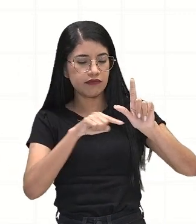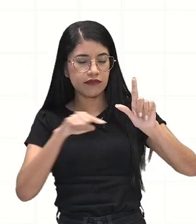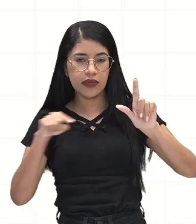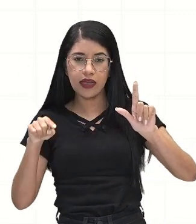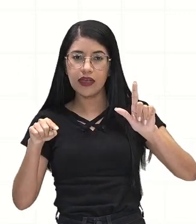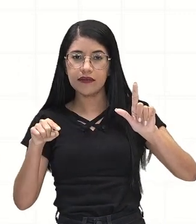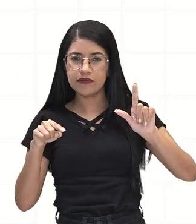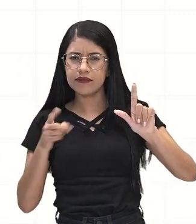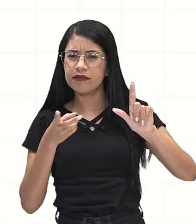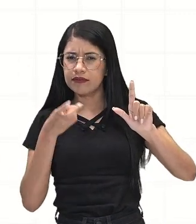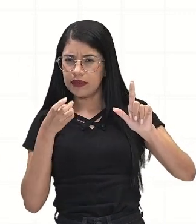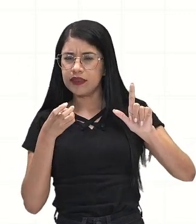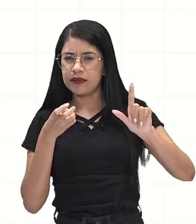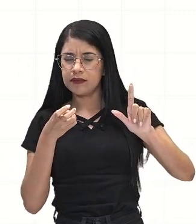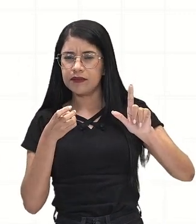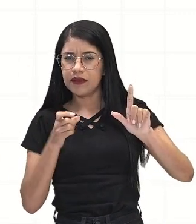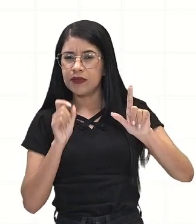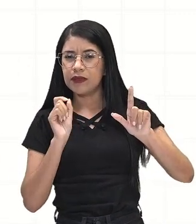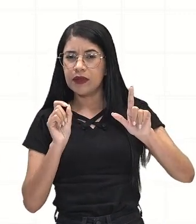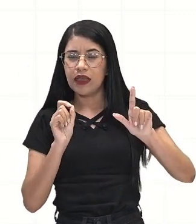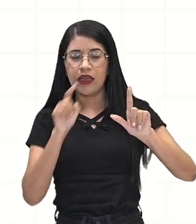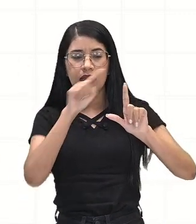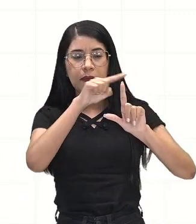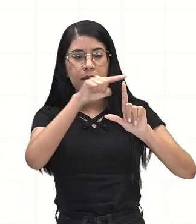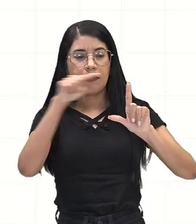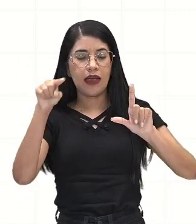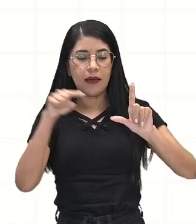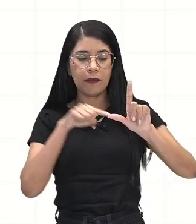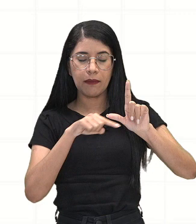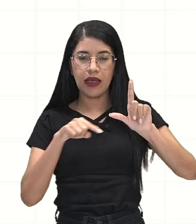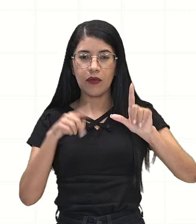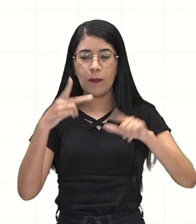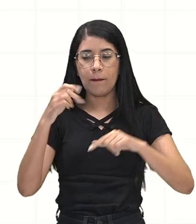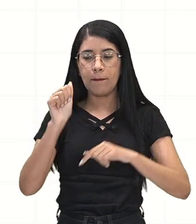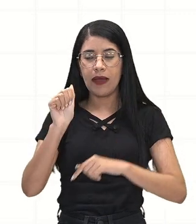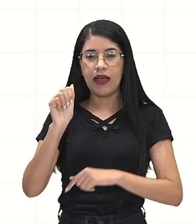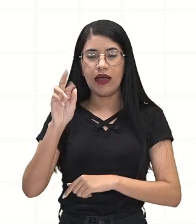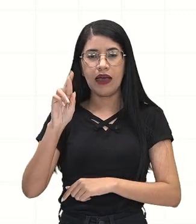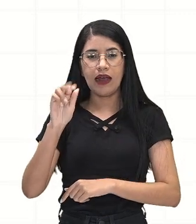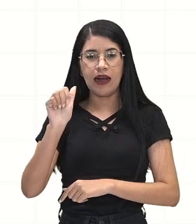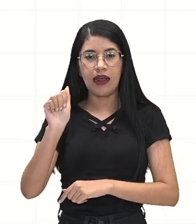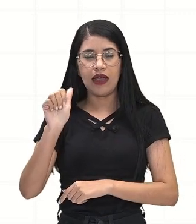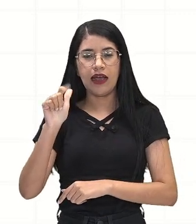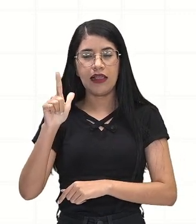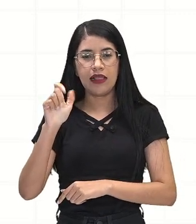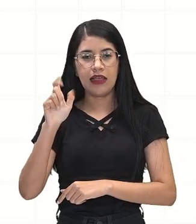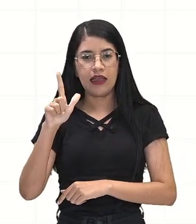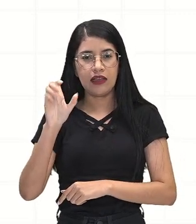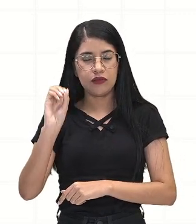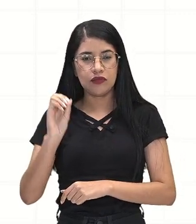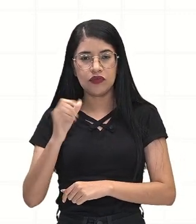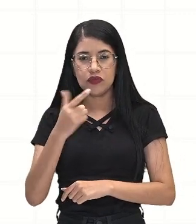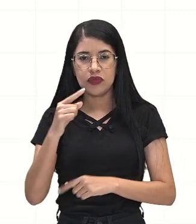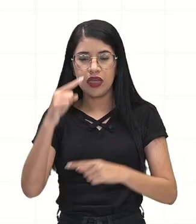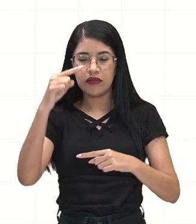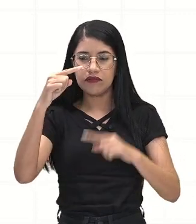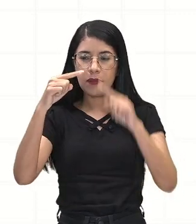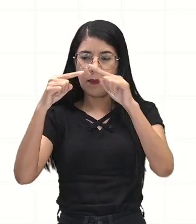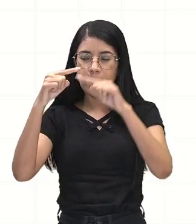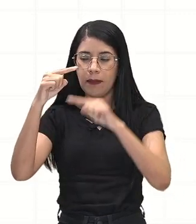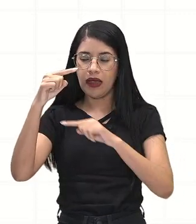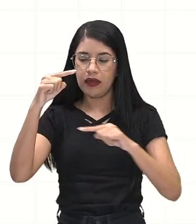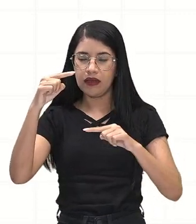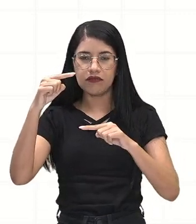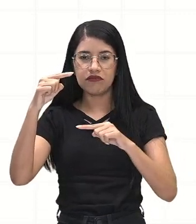Então, se você observar, esses dois lados são paralelos, eles não têm nenhum ponto comum, tudo bem?